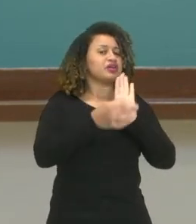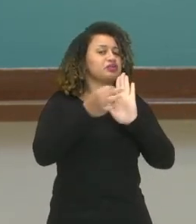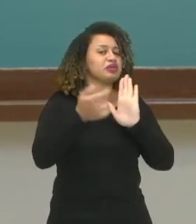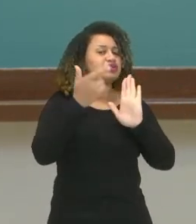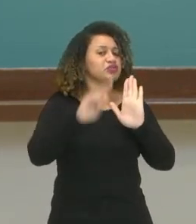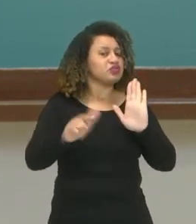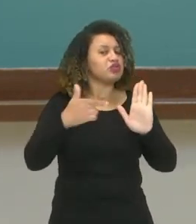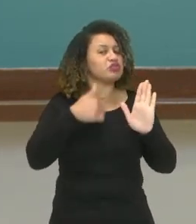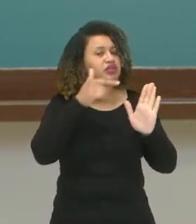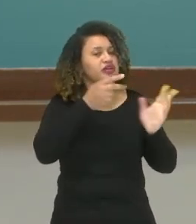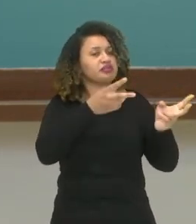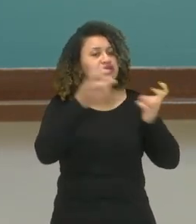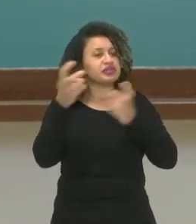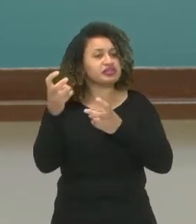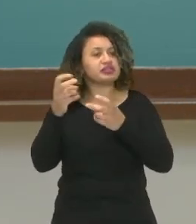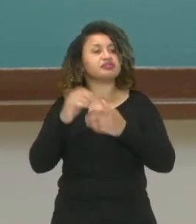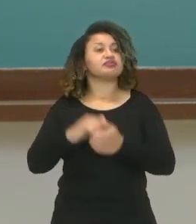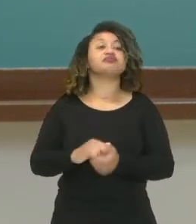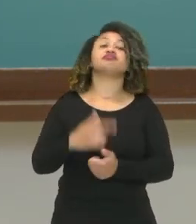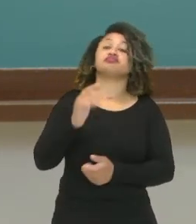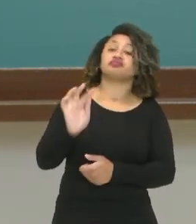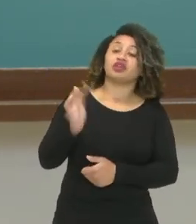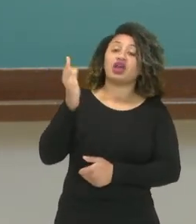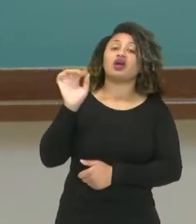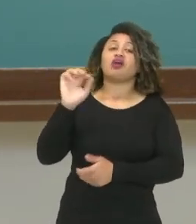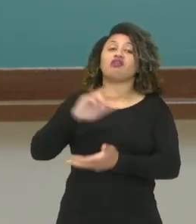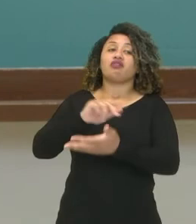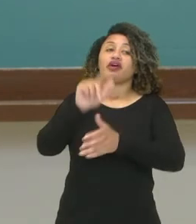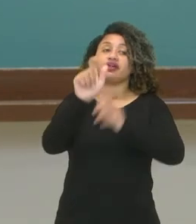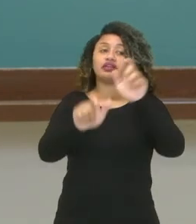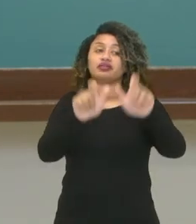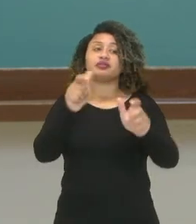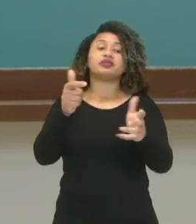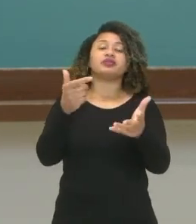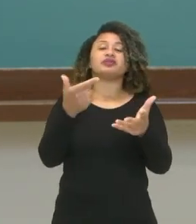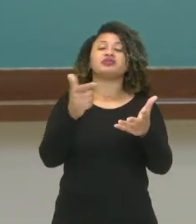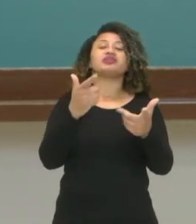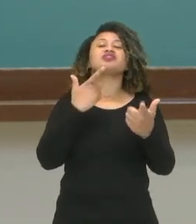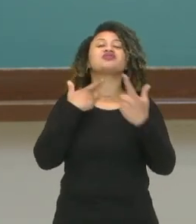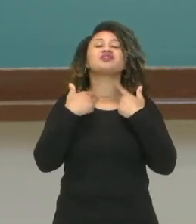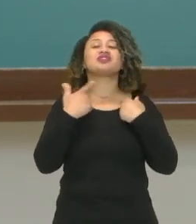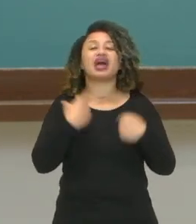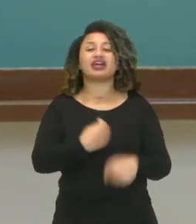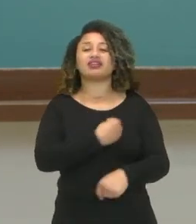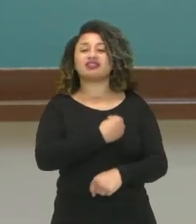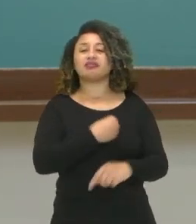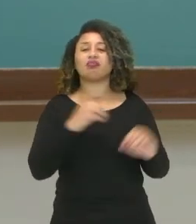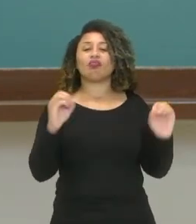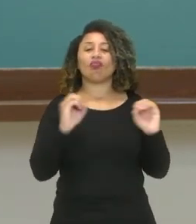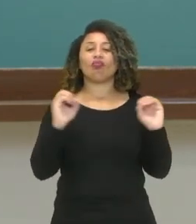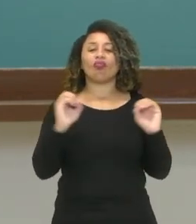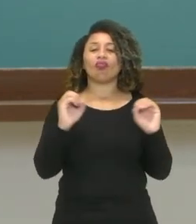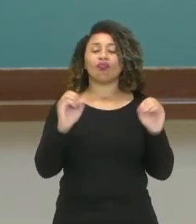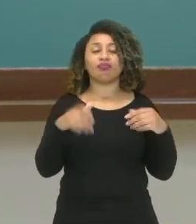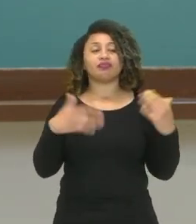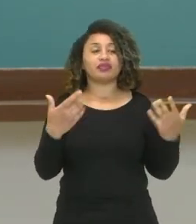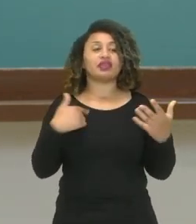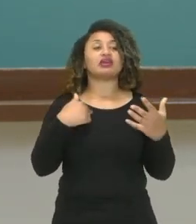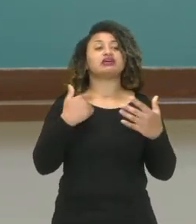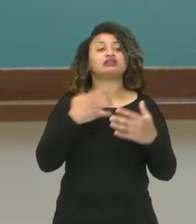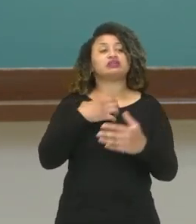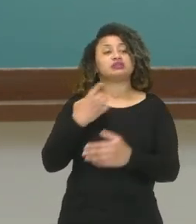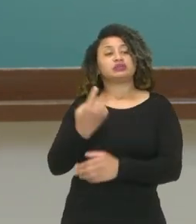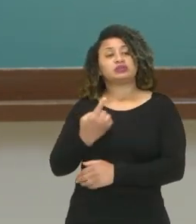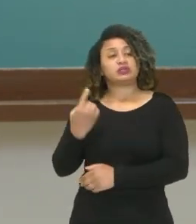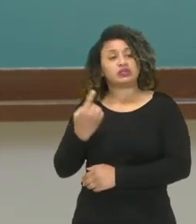isso direitinho. Fato é que muitas pessoas perderam o prazer de viver, tornando-se solitárias